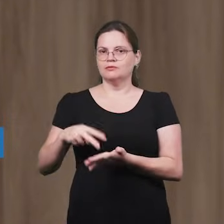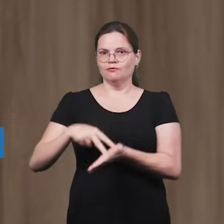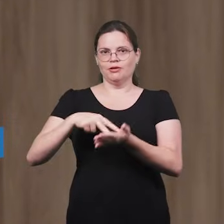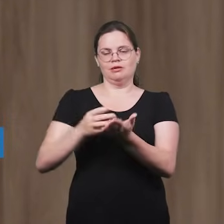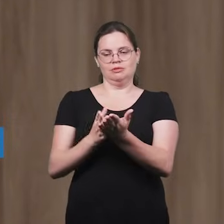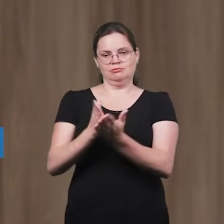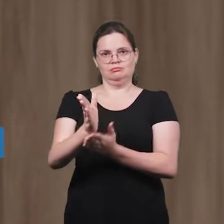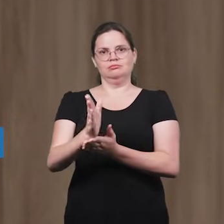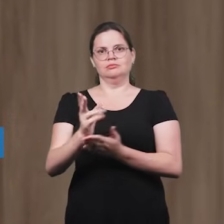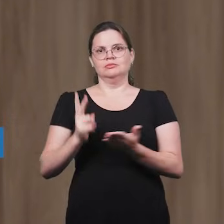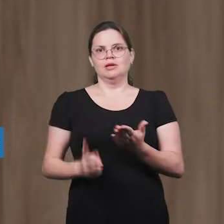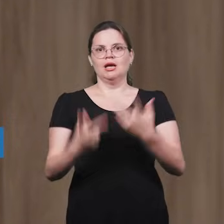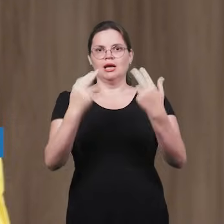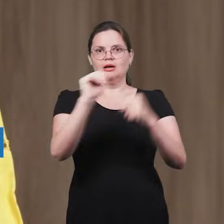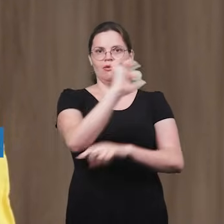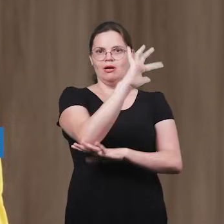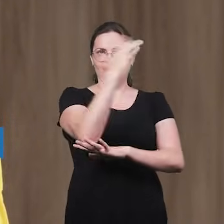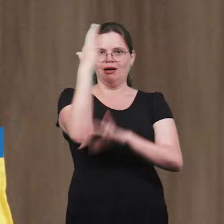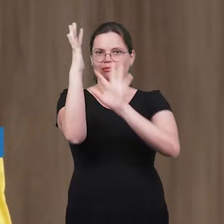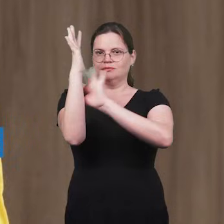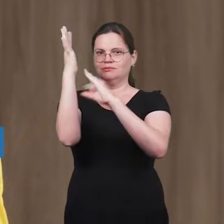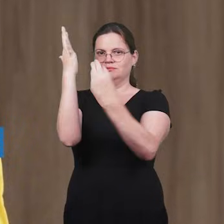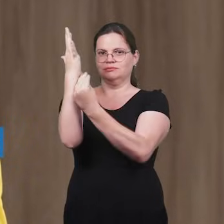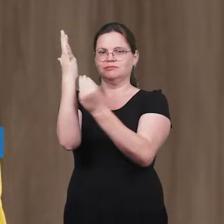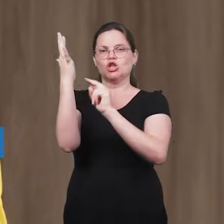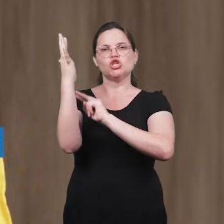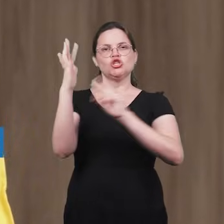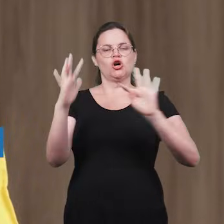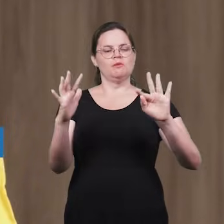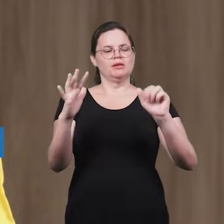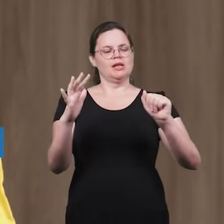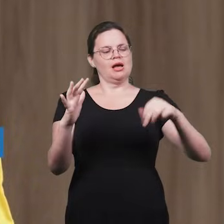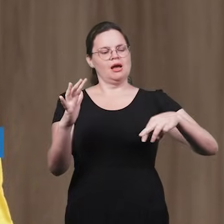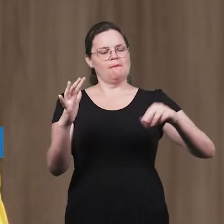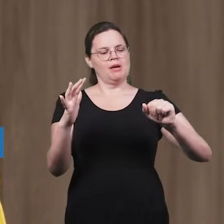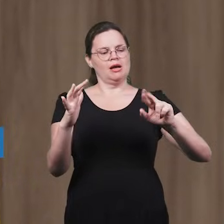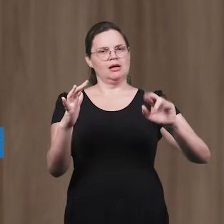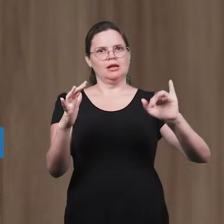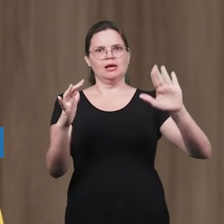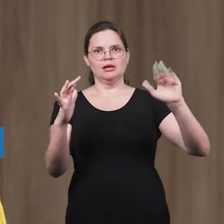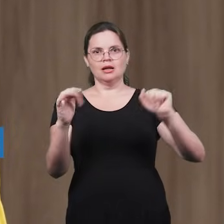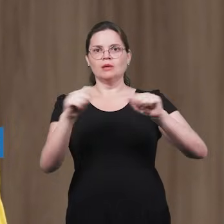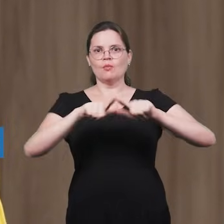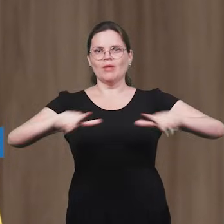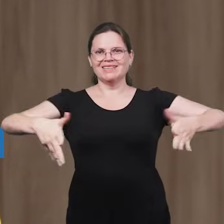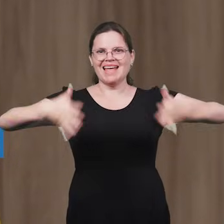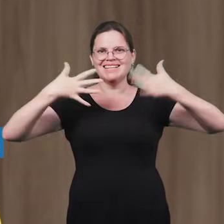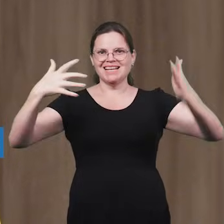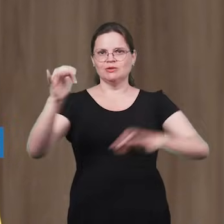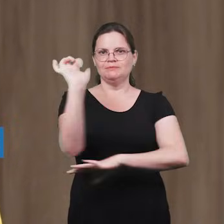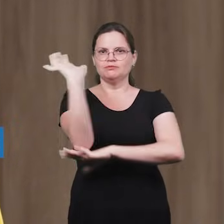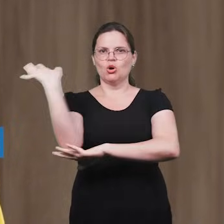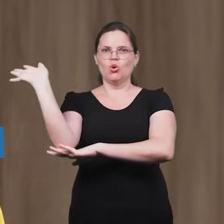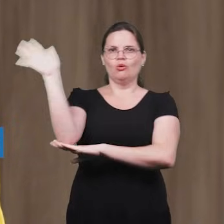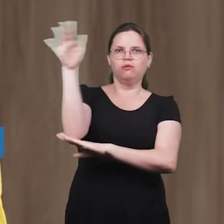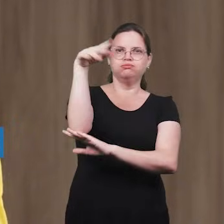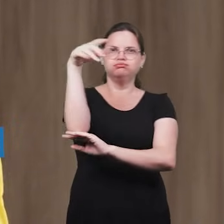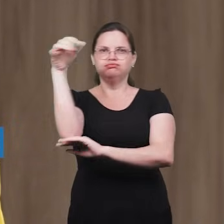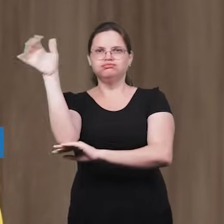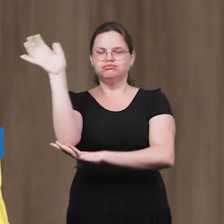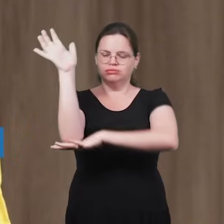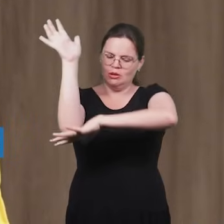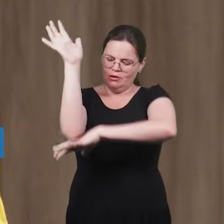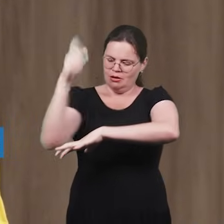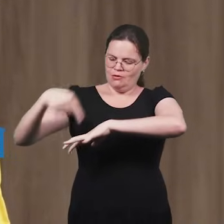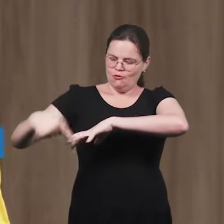a tamareira encontra forças para sobreviver no deserto, sustentada por águas ocultas, nós somos chamados como